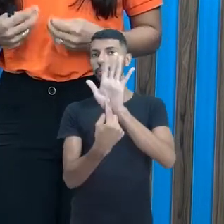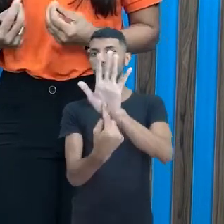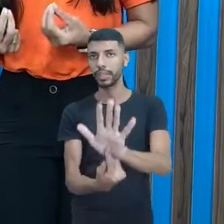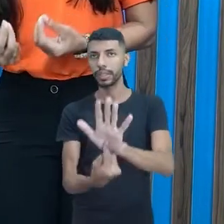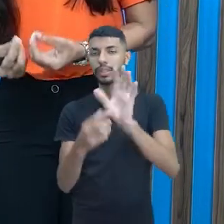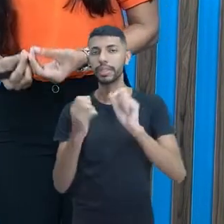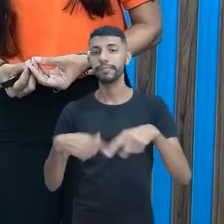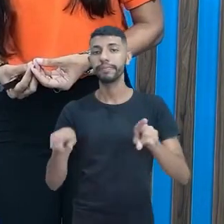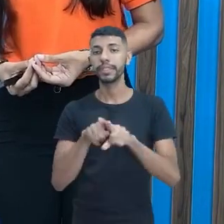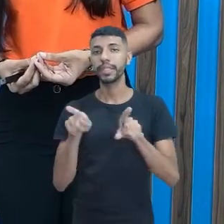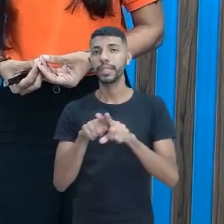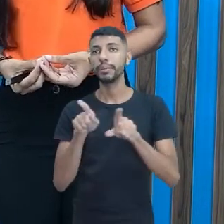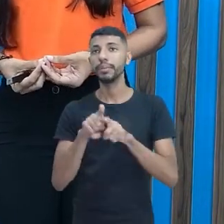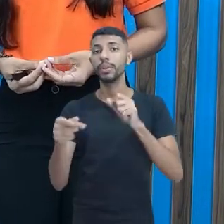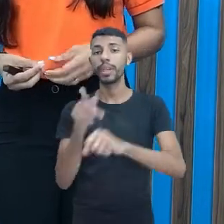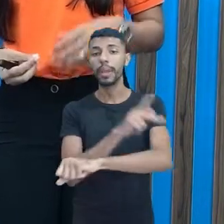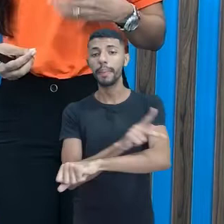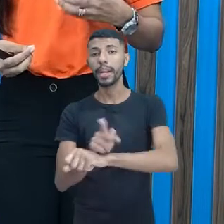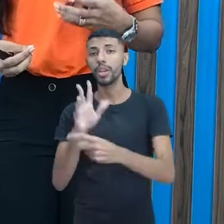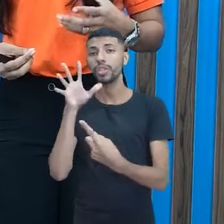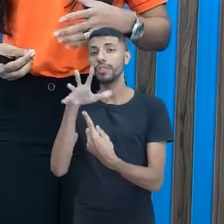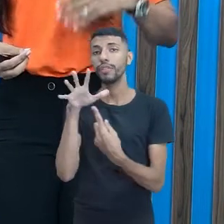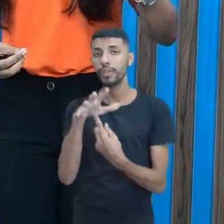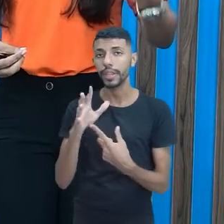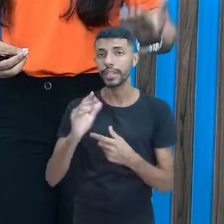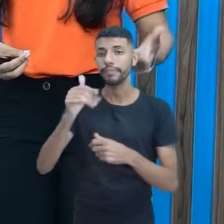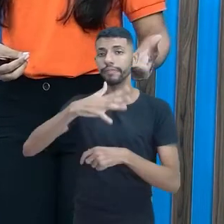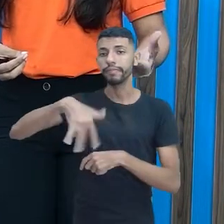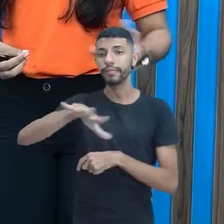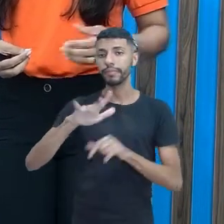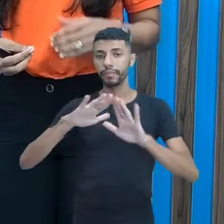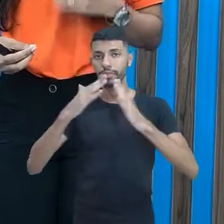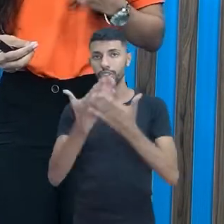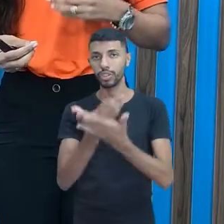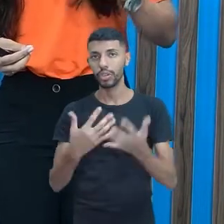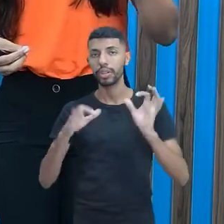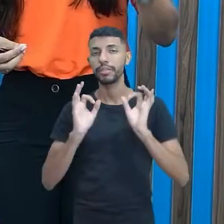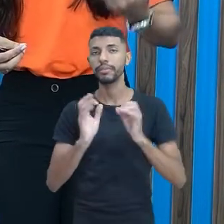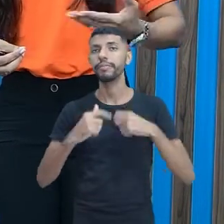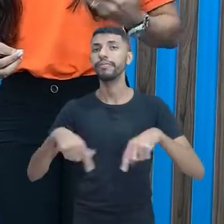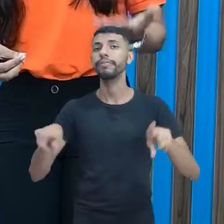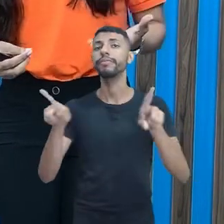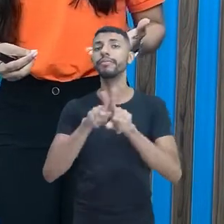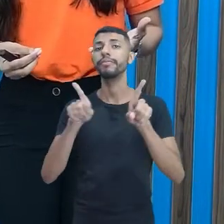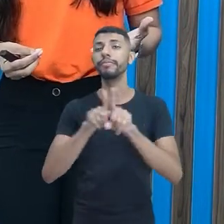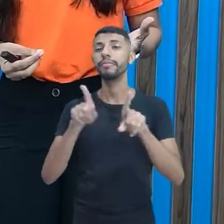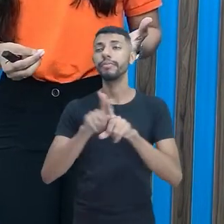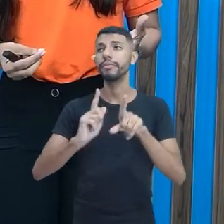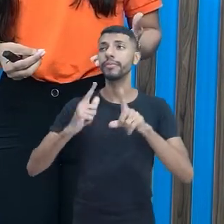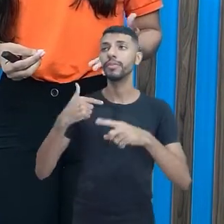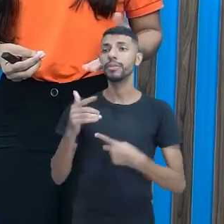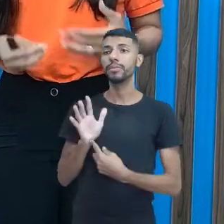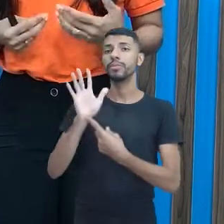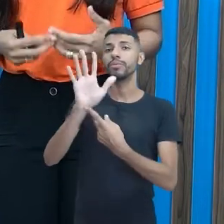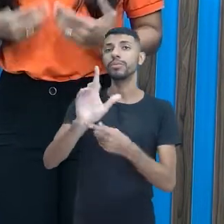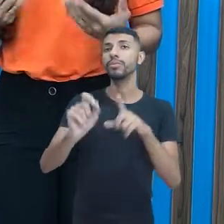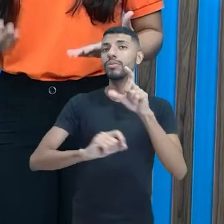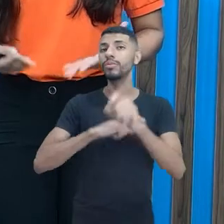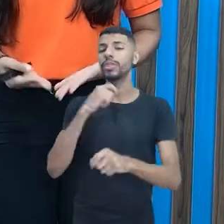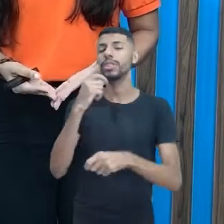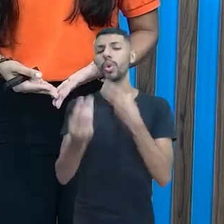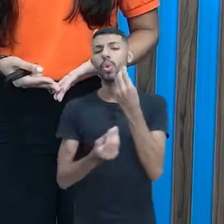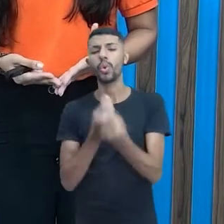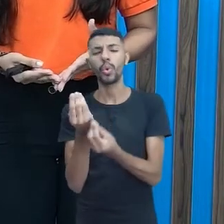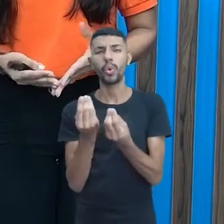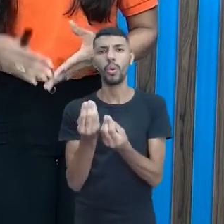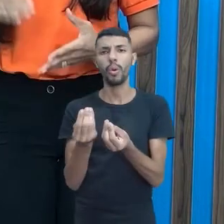as implicações pedagógicas no ambiente escolar, e aí a gente também vai trazer proposições de como trabalhar